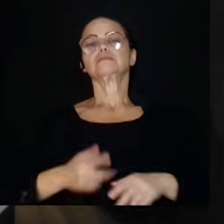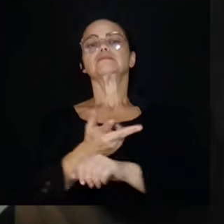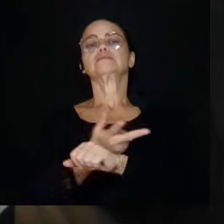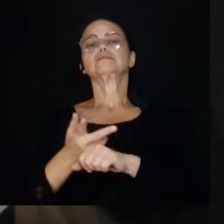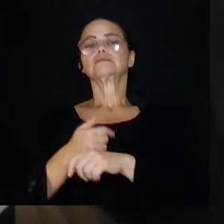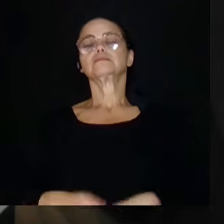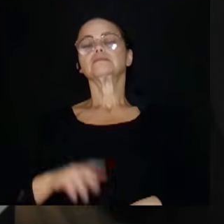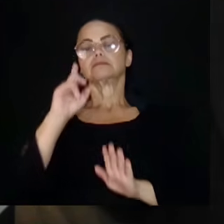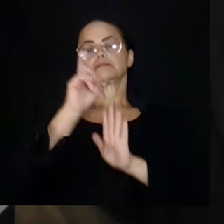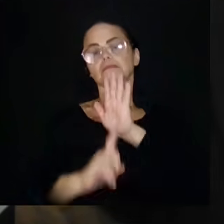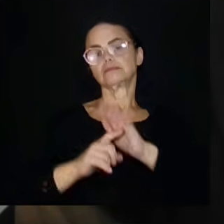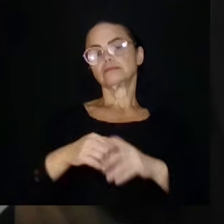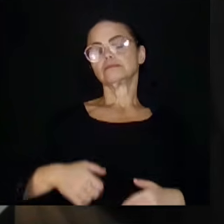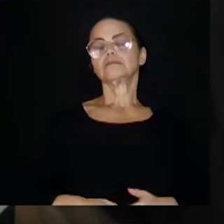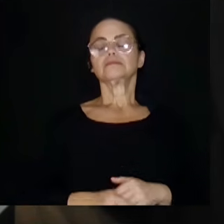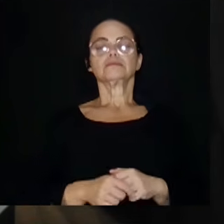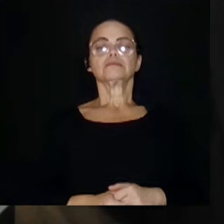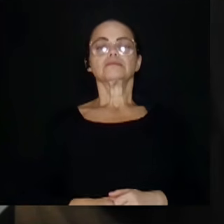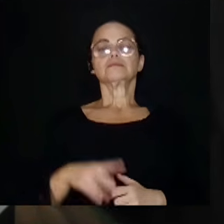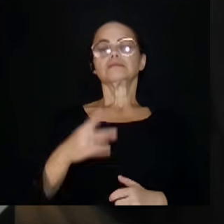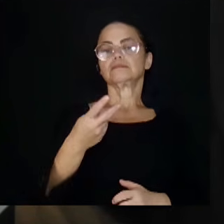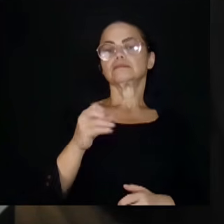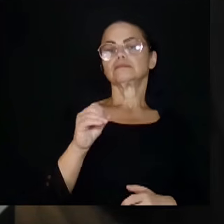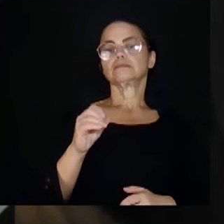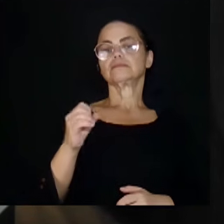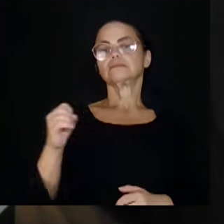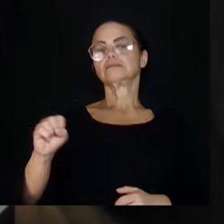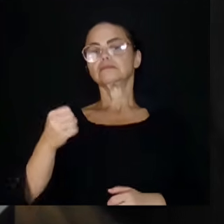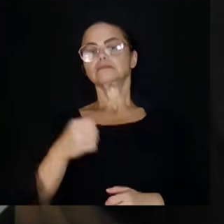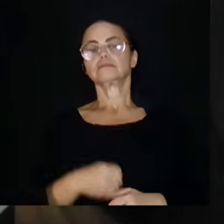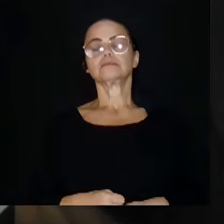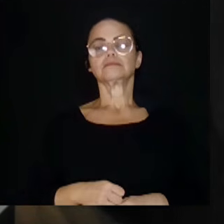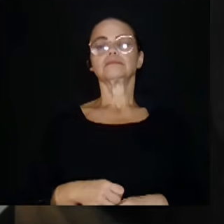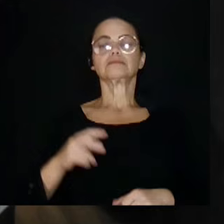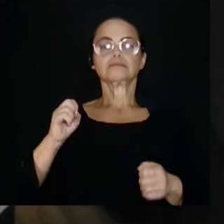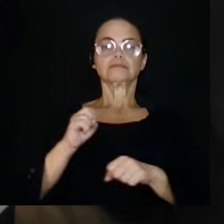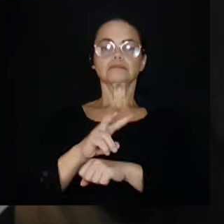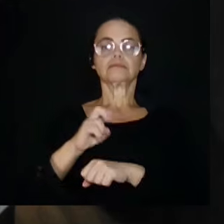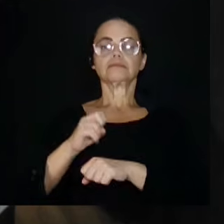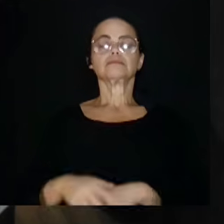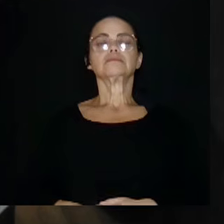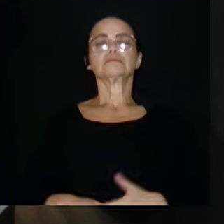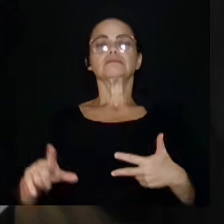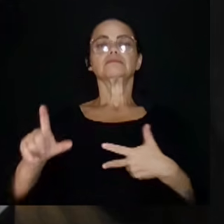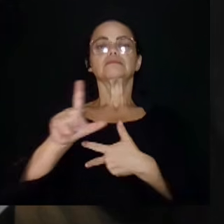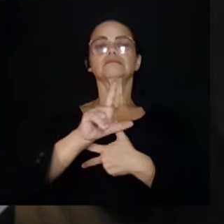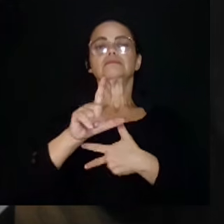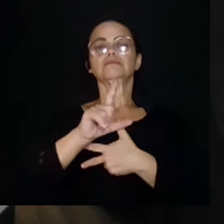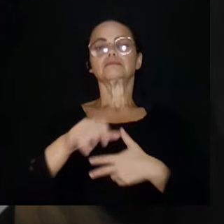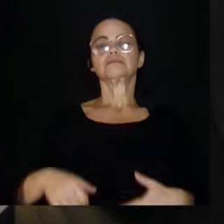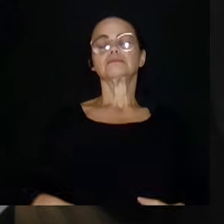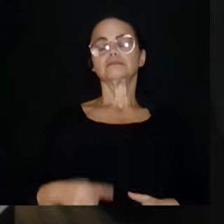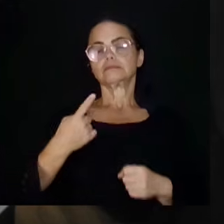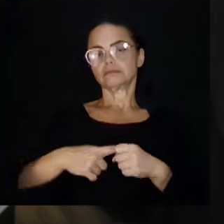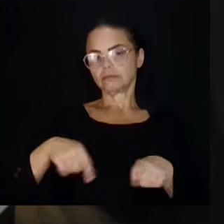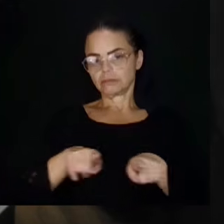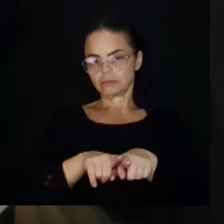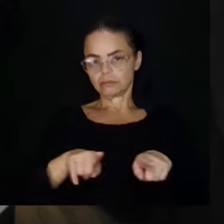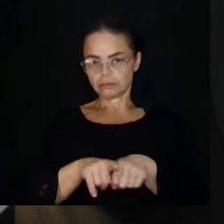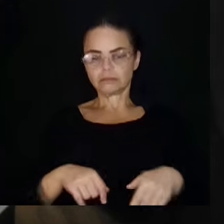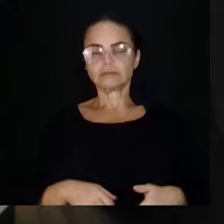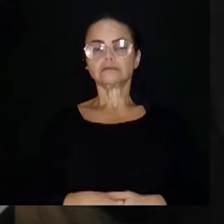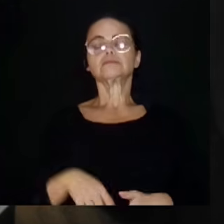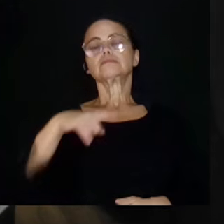mais. E aí em 2008 você busca uma vaga, né, no legislativo da cidade. Você também tem uma atuação